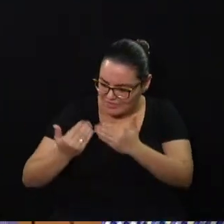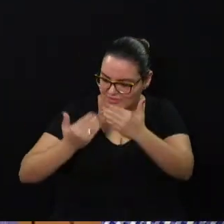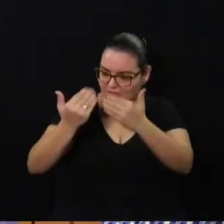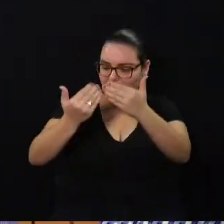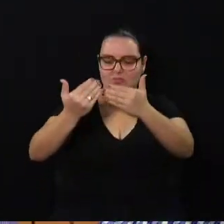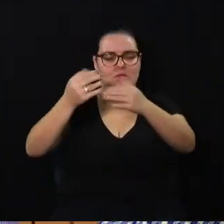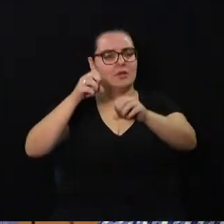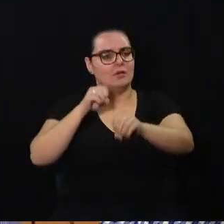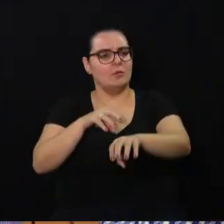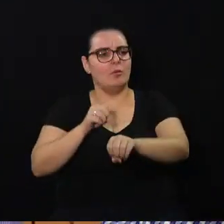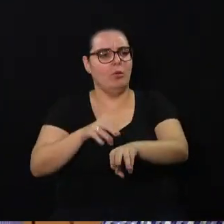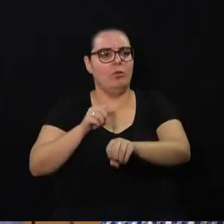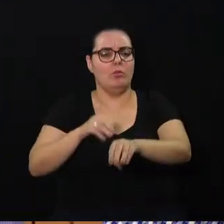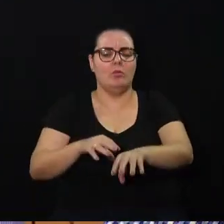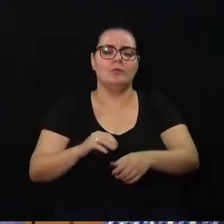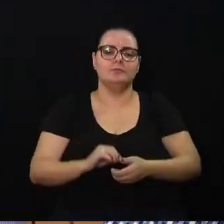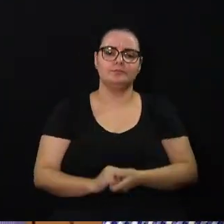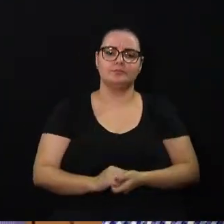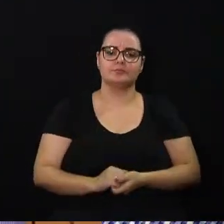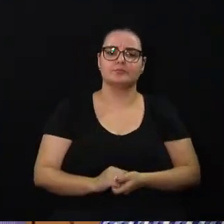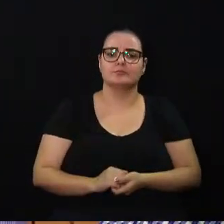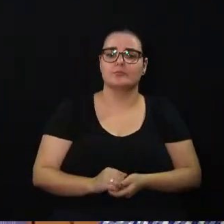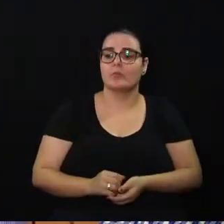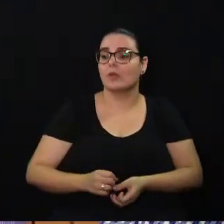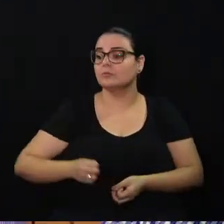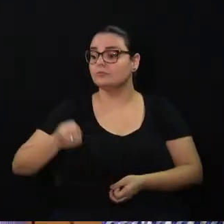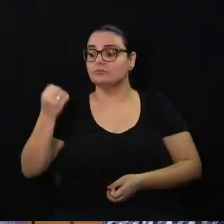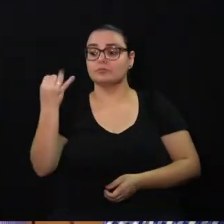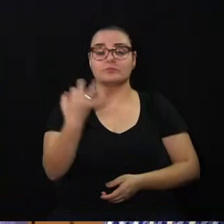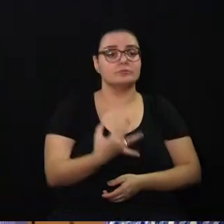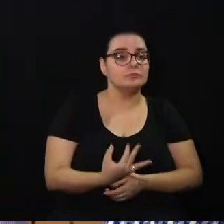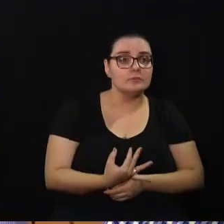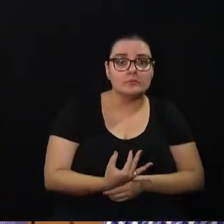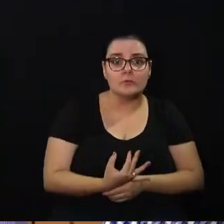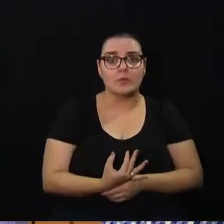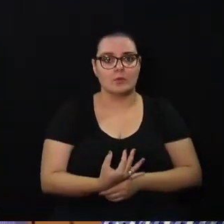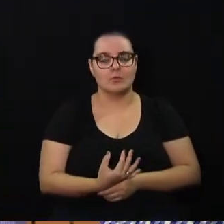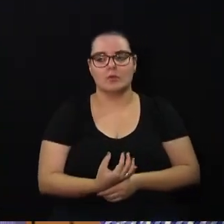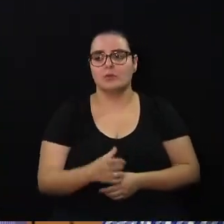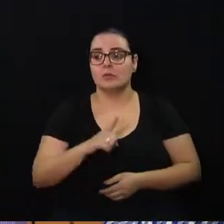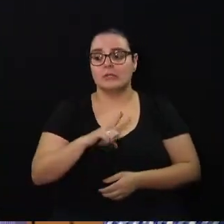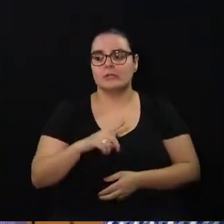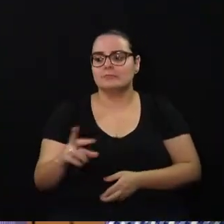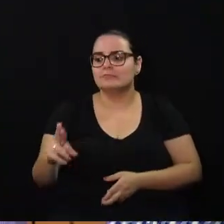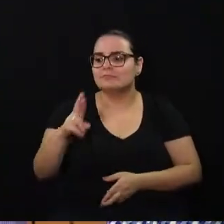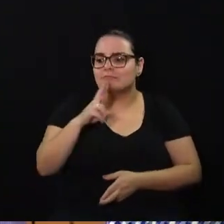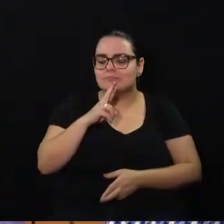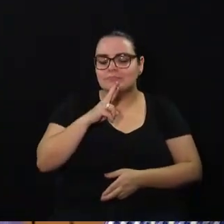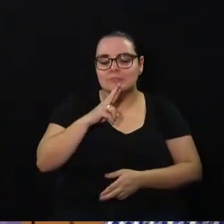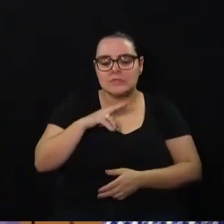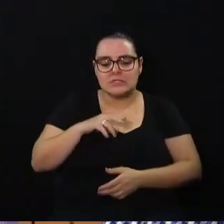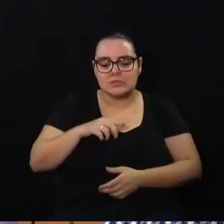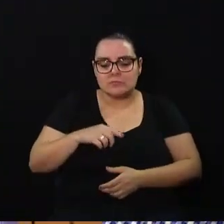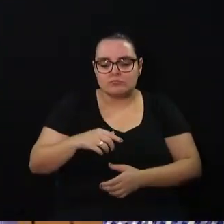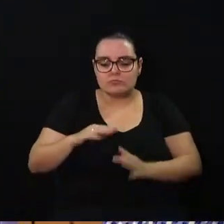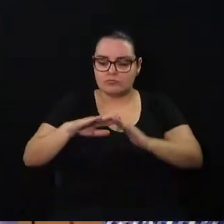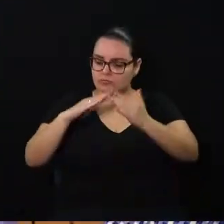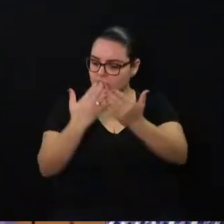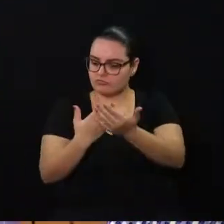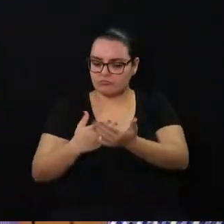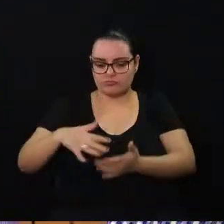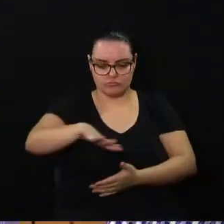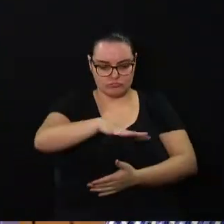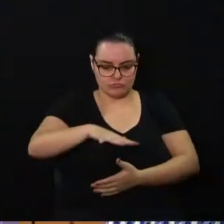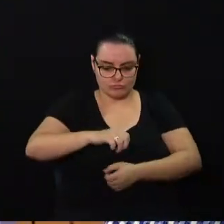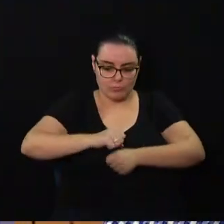mas o quanto isso também traz conseqüências da importância de uma integração maior do ambiente escolar com